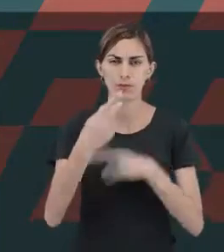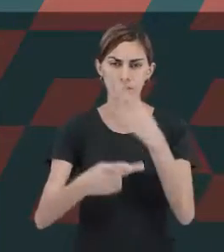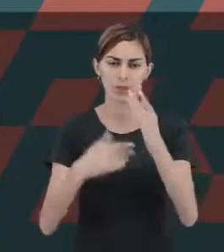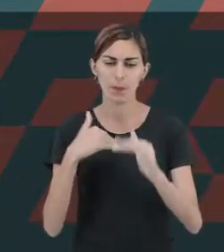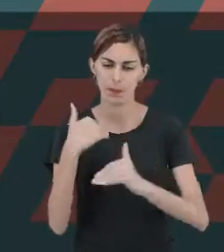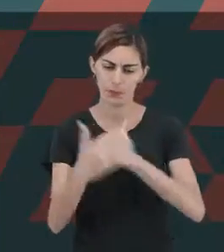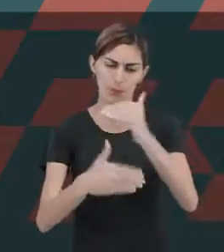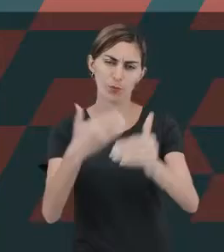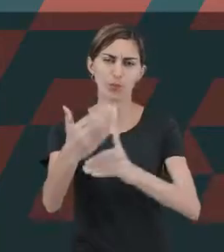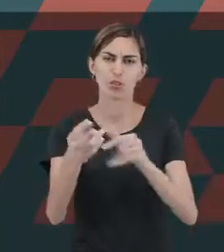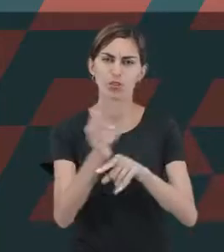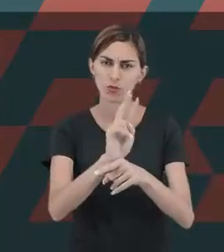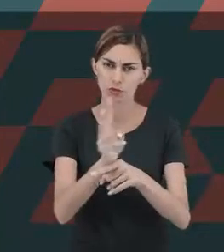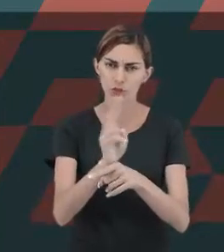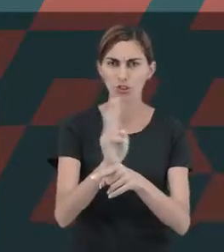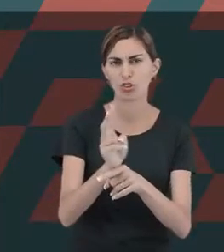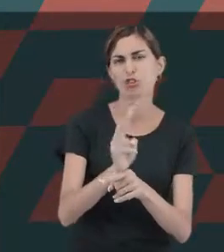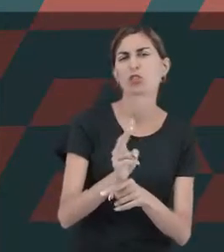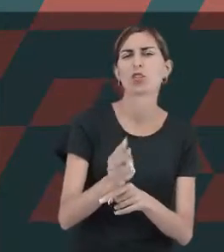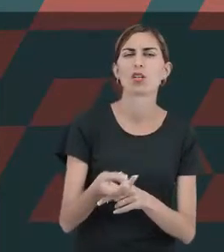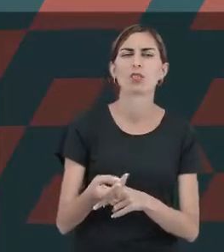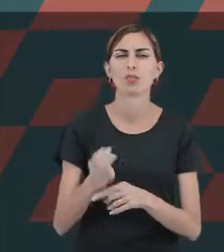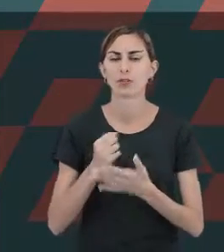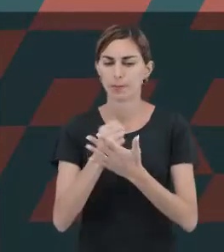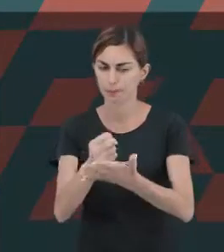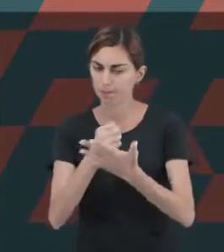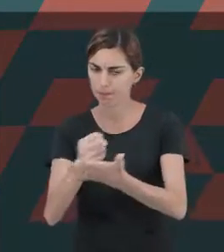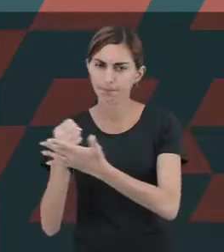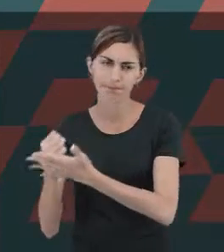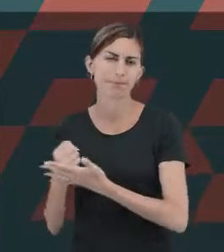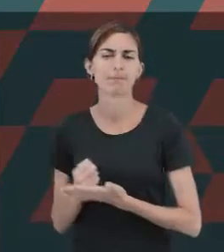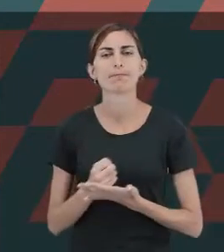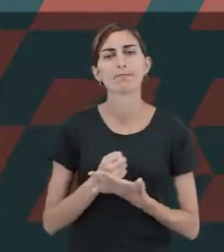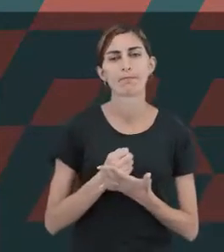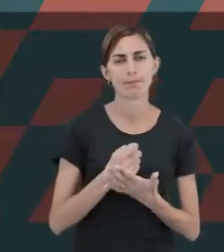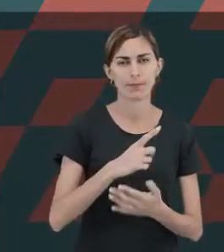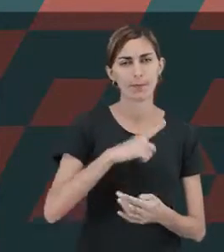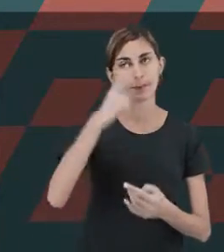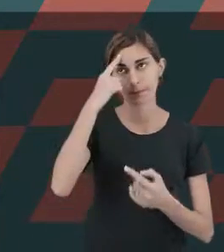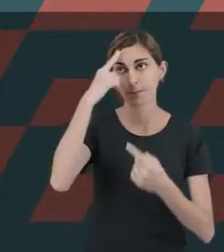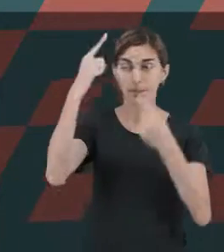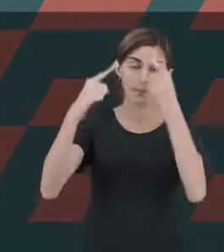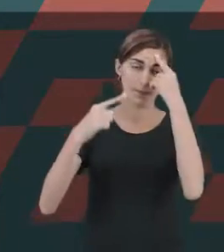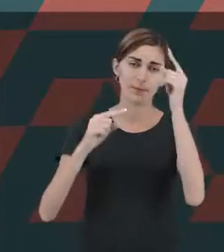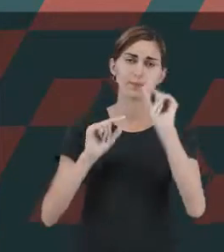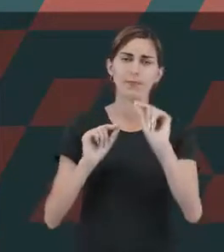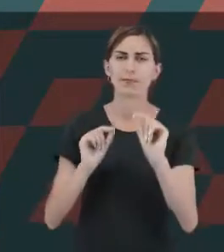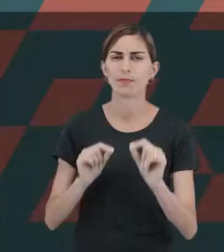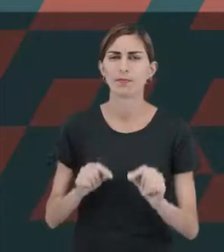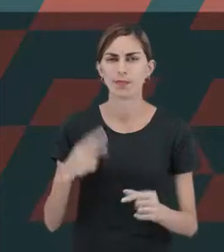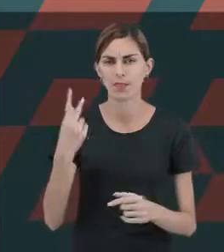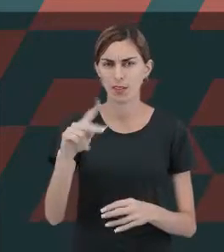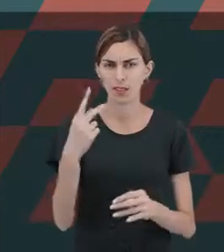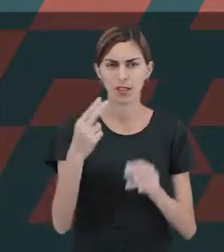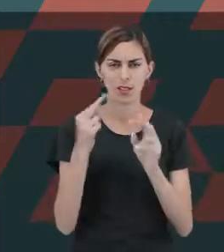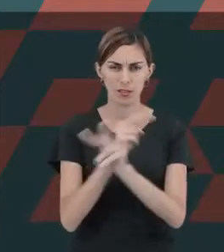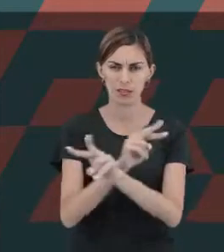para o processo de vigilância socioassistencial, a gente tem a ideia de que ela